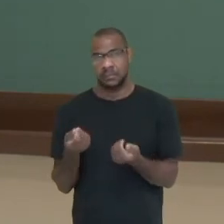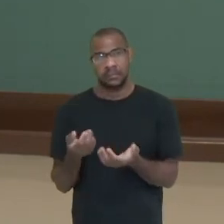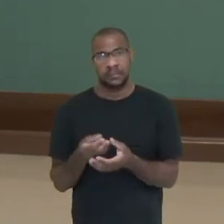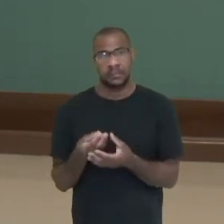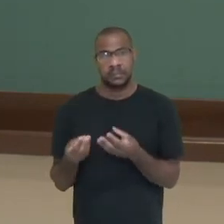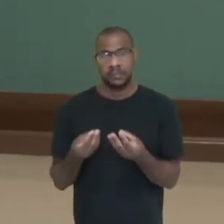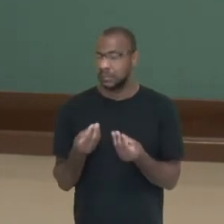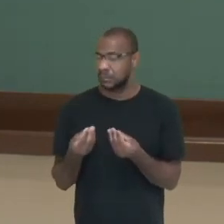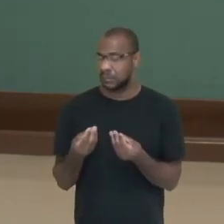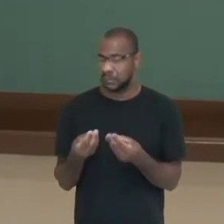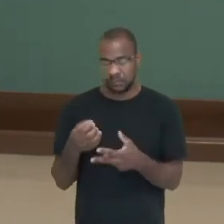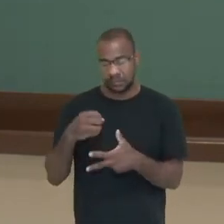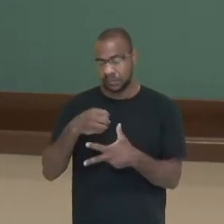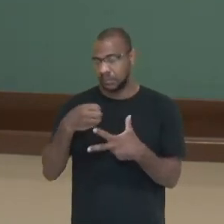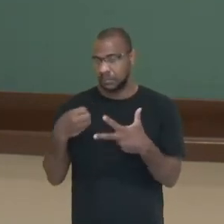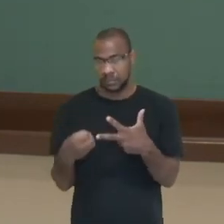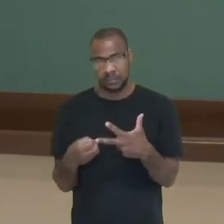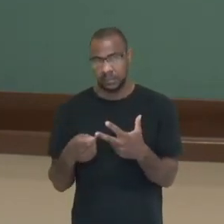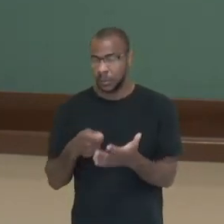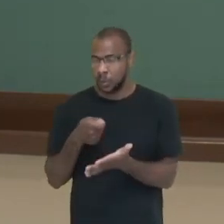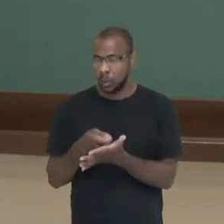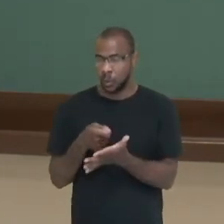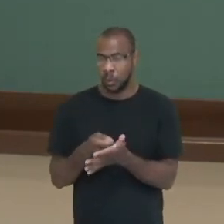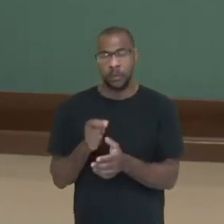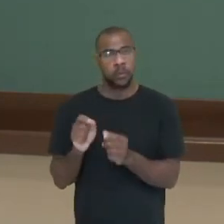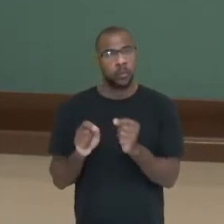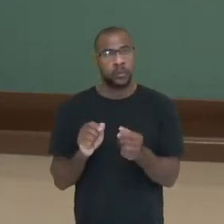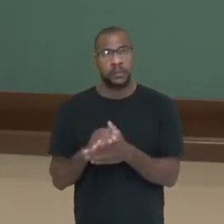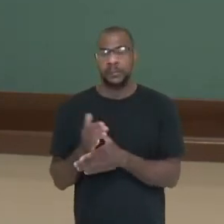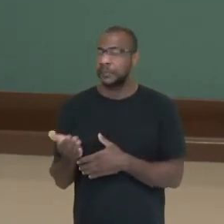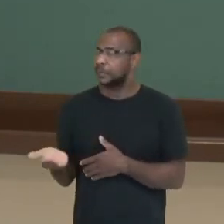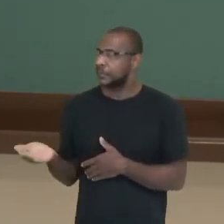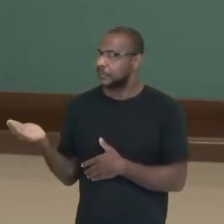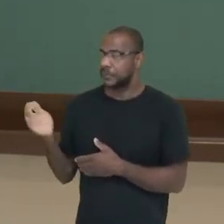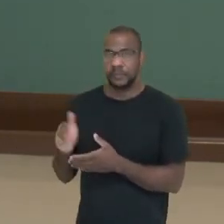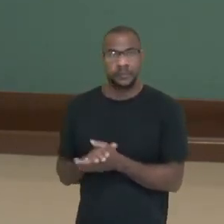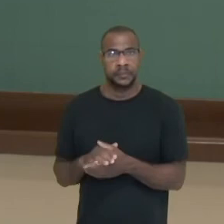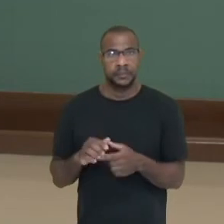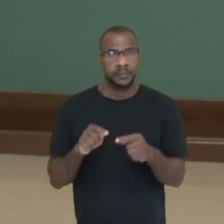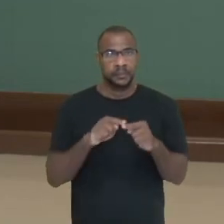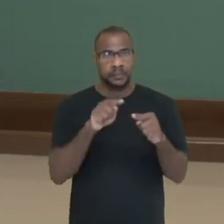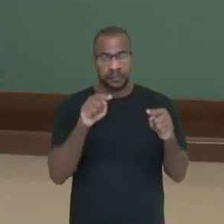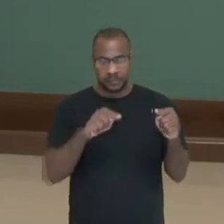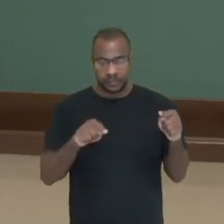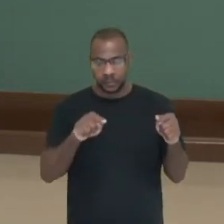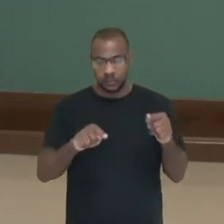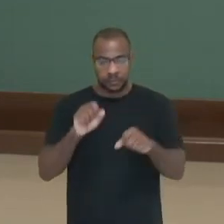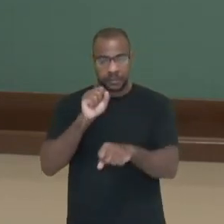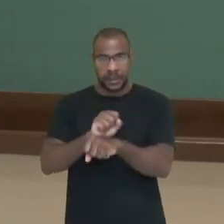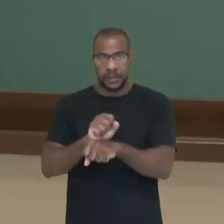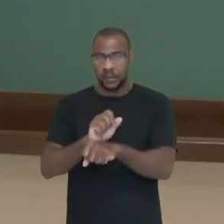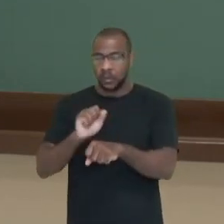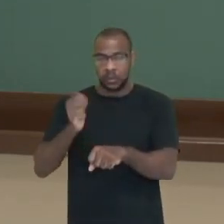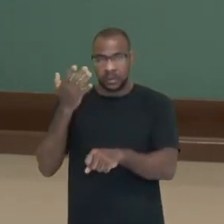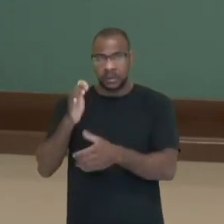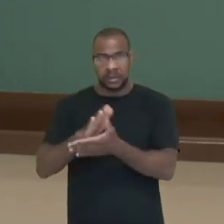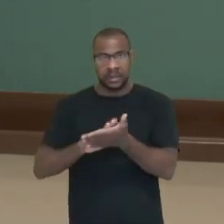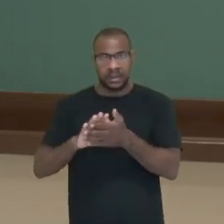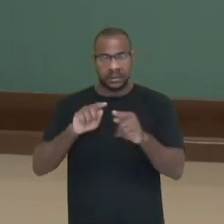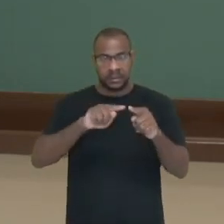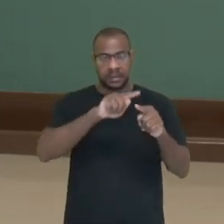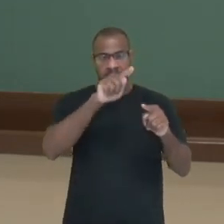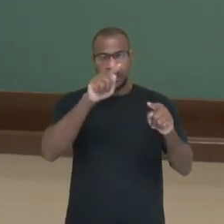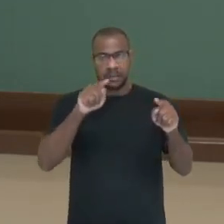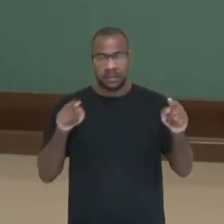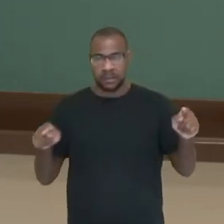Ele cobra geralmente esses conceitos bem detalhistas. Lembre-se, esse nó é um ponto travado, não acontece nada ali. Então se você tivesse